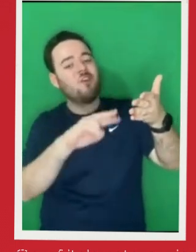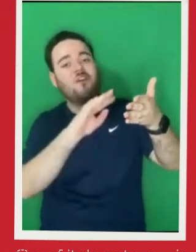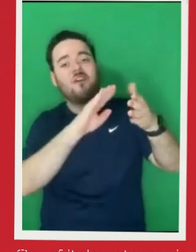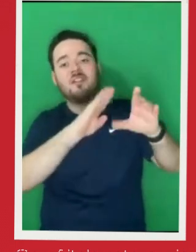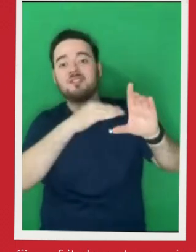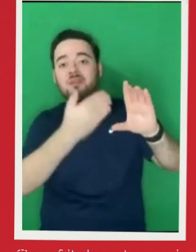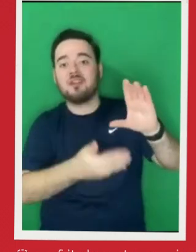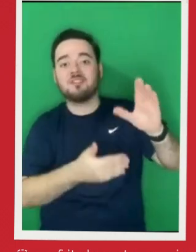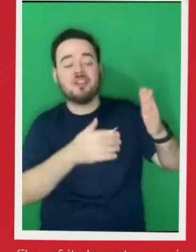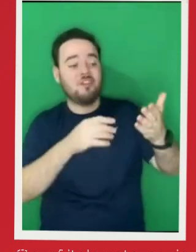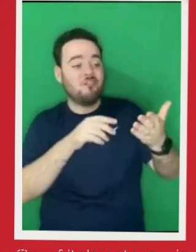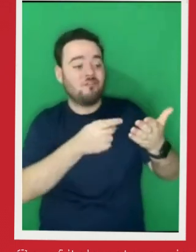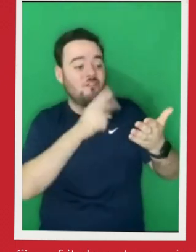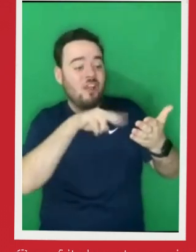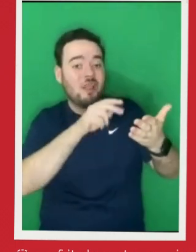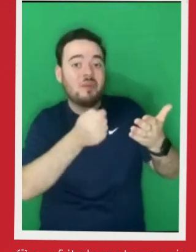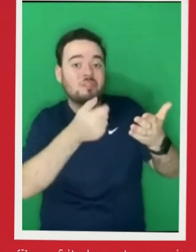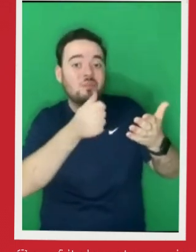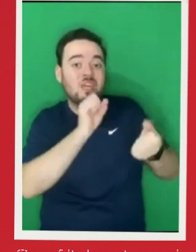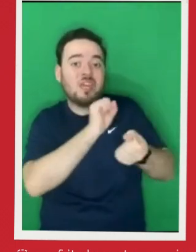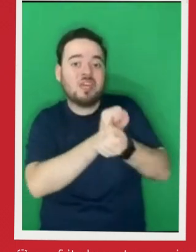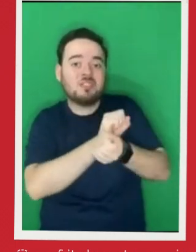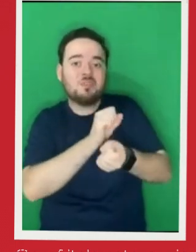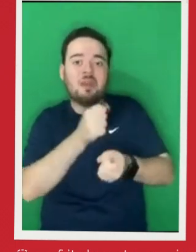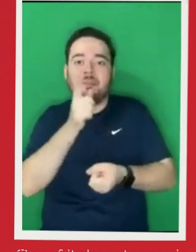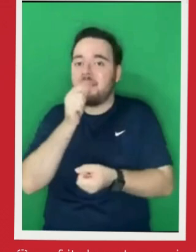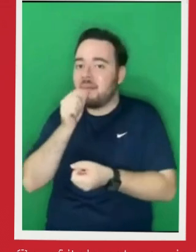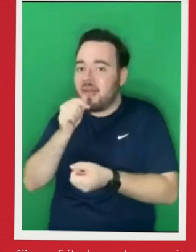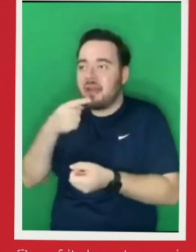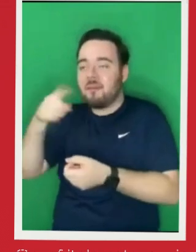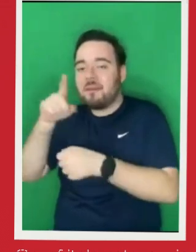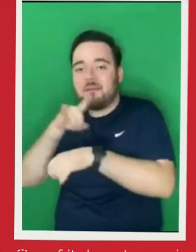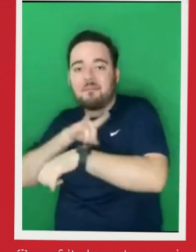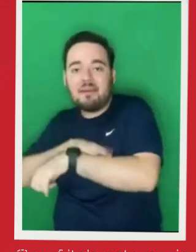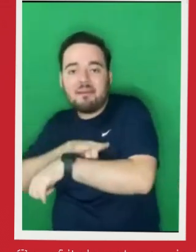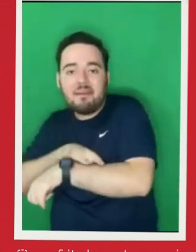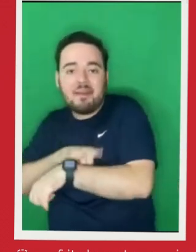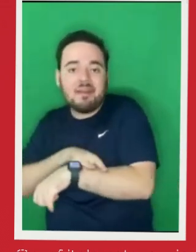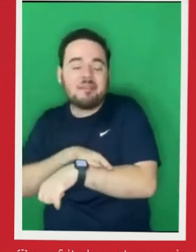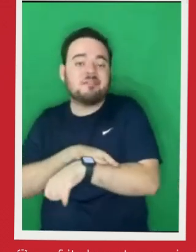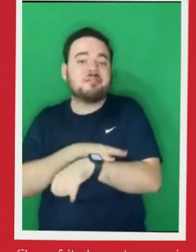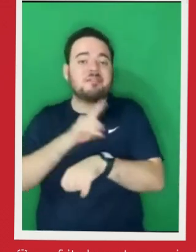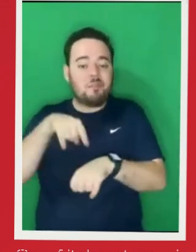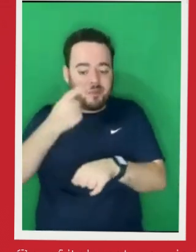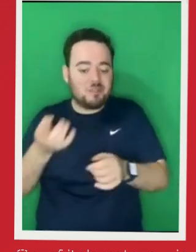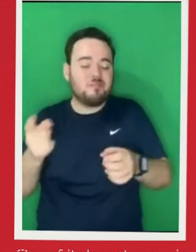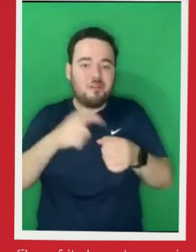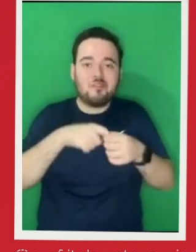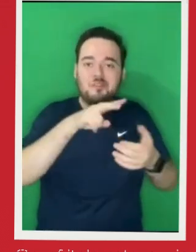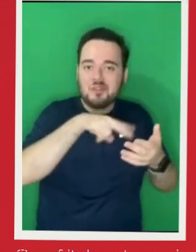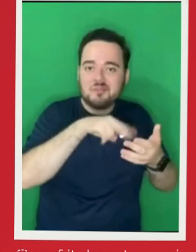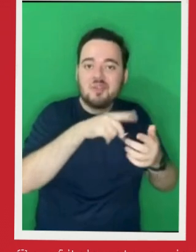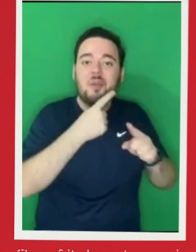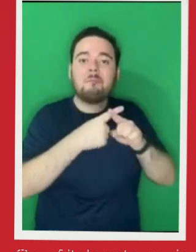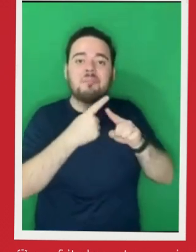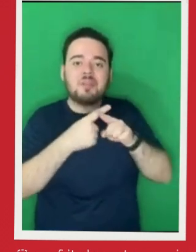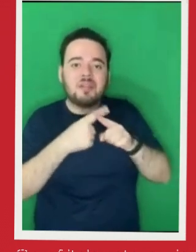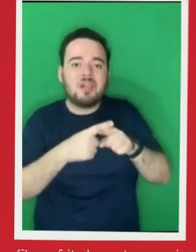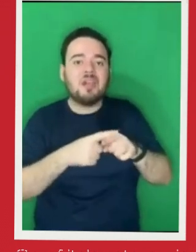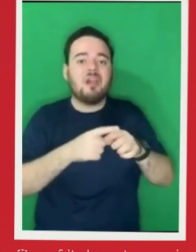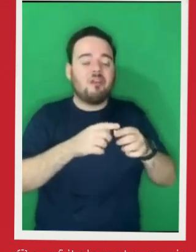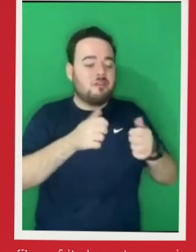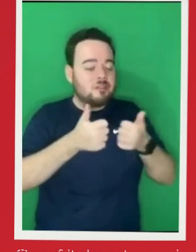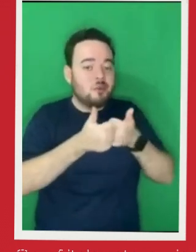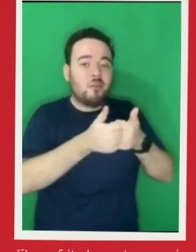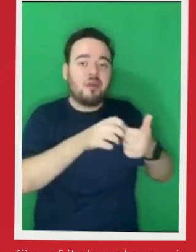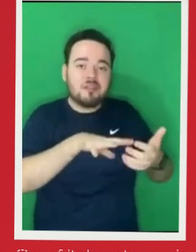as páginas e diz: vou ler mais um pouquinho antes de parar para ir beber água, para ir ao banheiro, para chegar nessa sessão? Por quê? Porque você